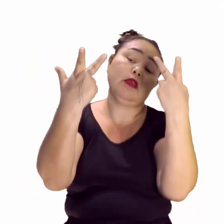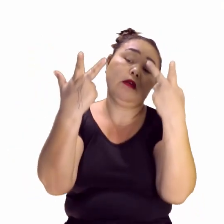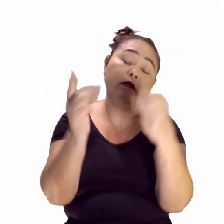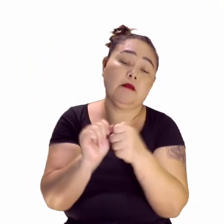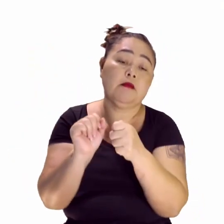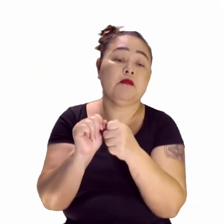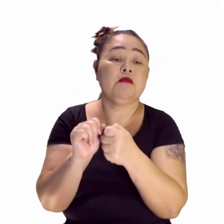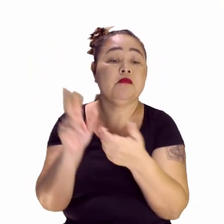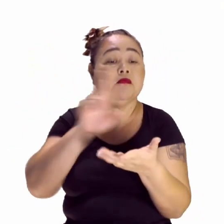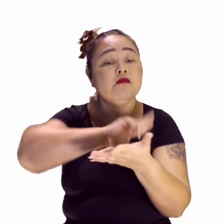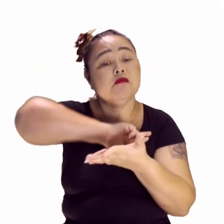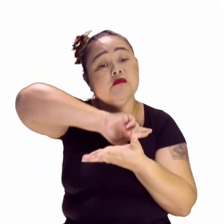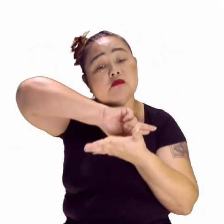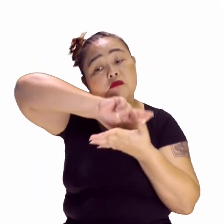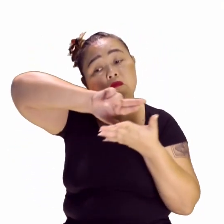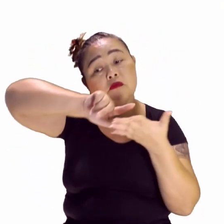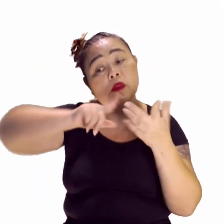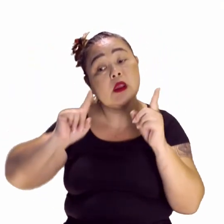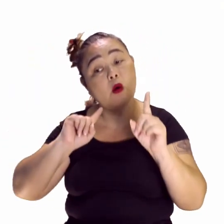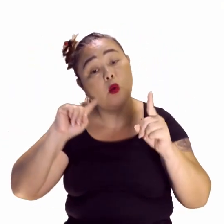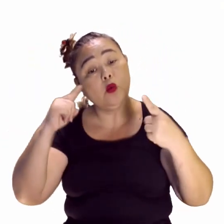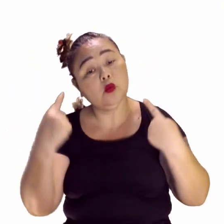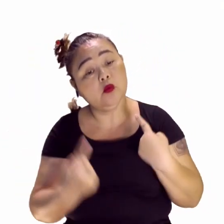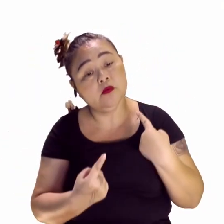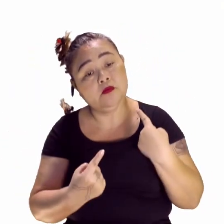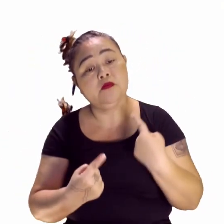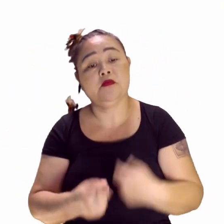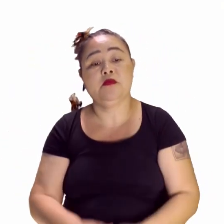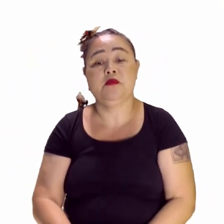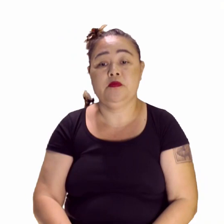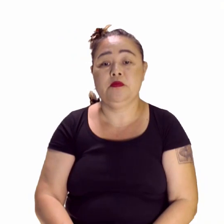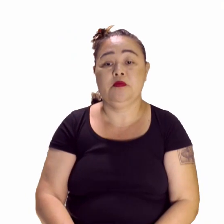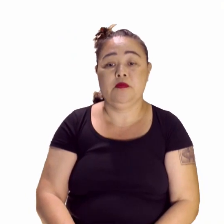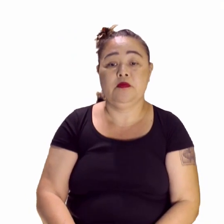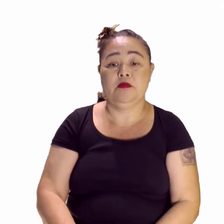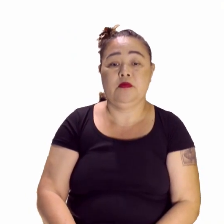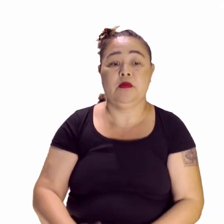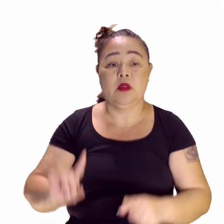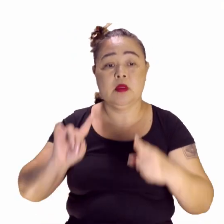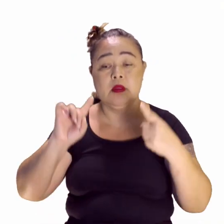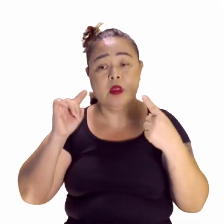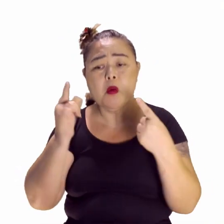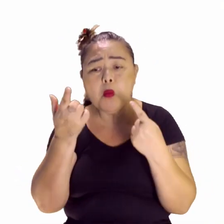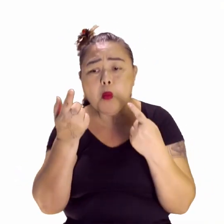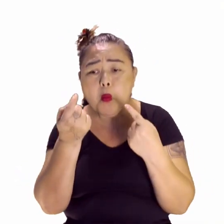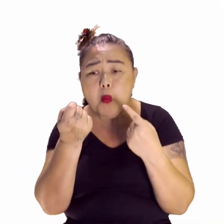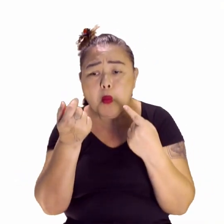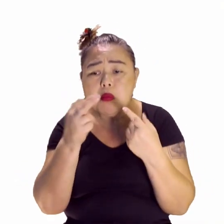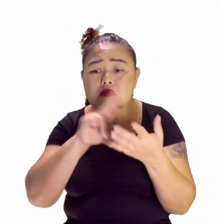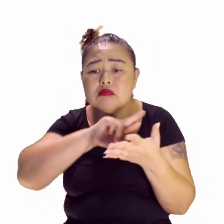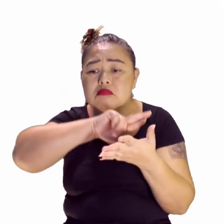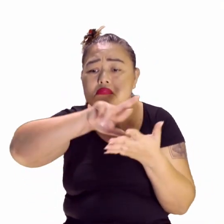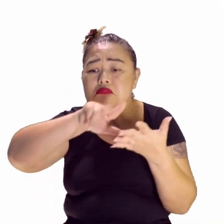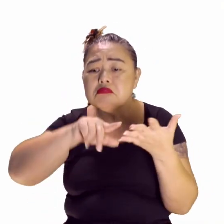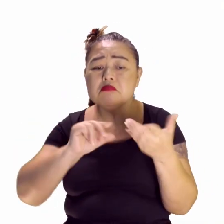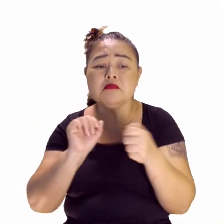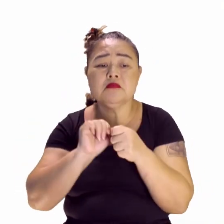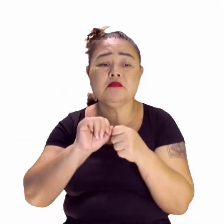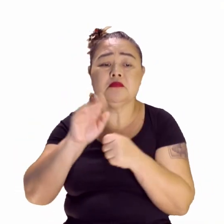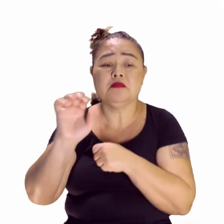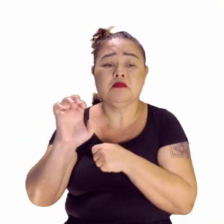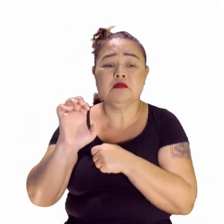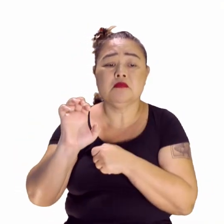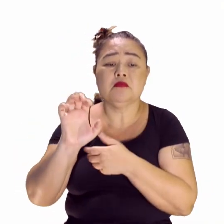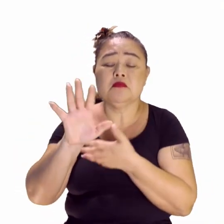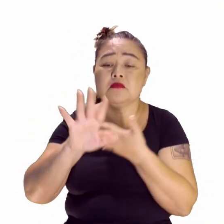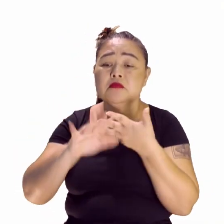Rondônia, professor Jorge? Nós falamos que é o contrário. Muito bem. Mas é pouco diversificada, né? Vamos lá. E a C? É